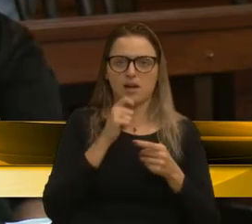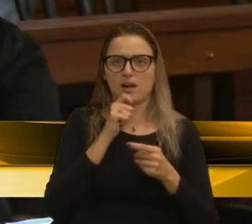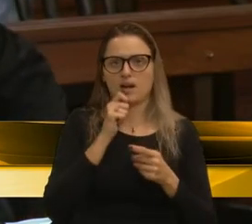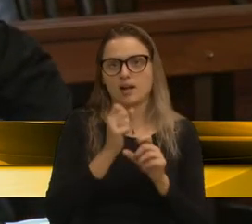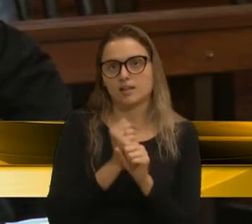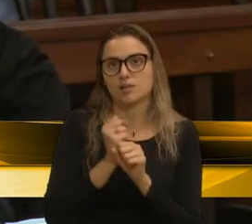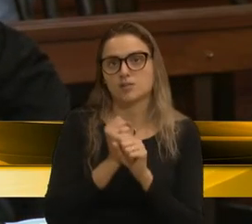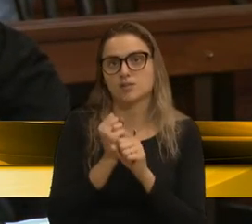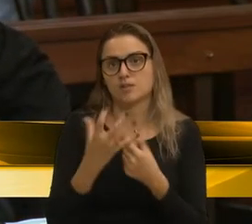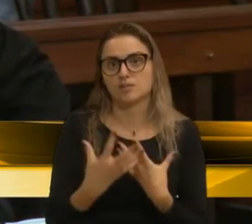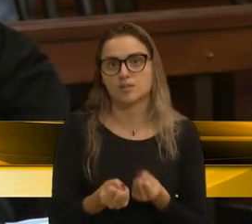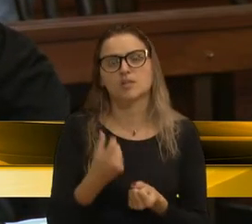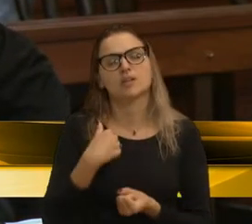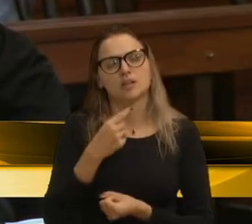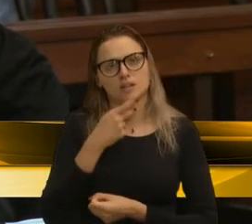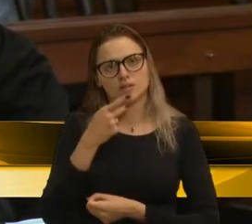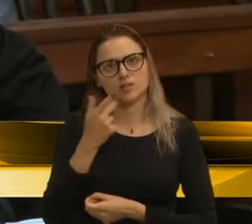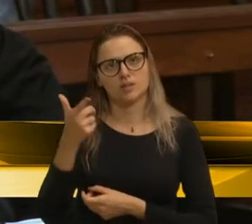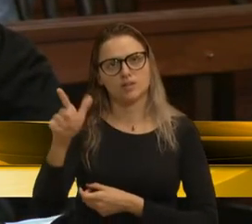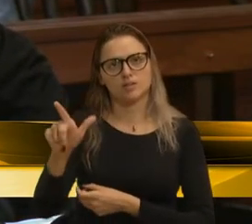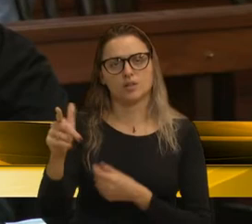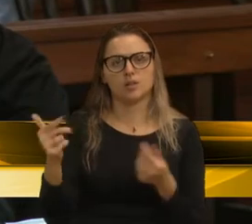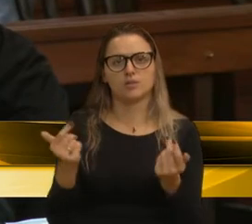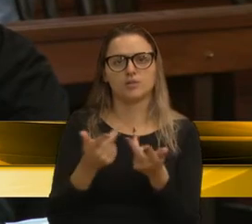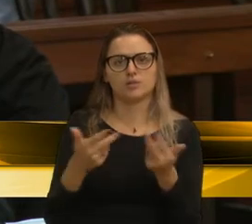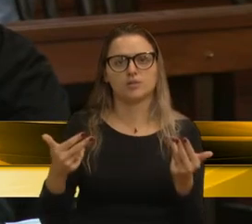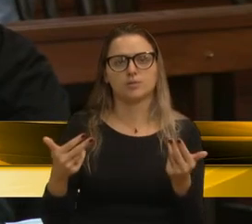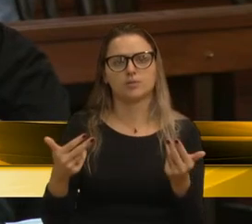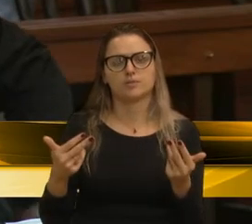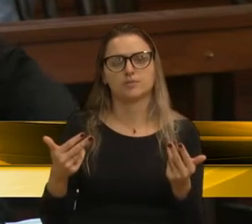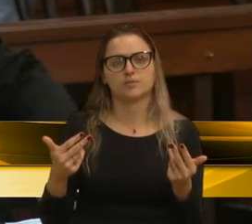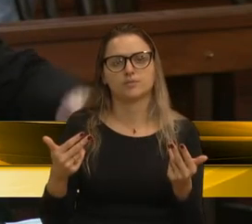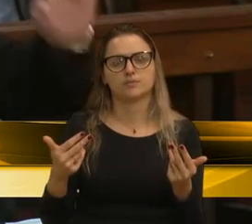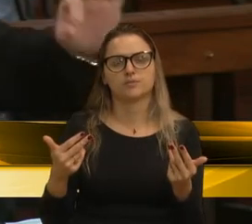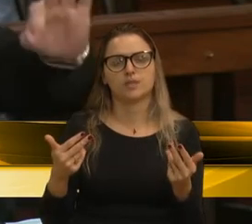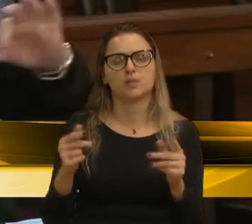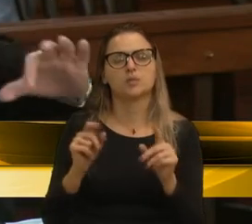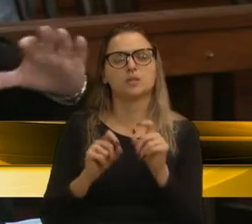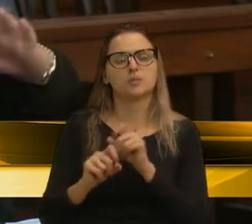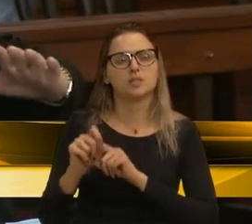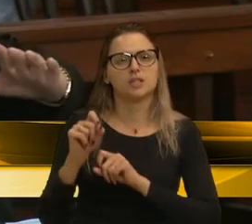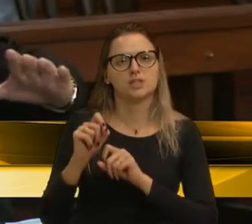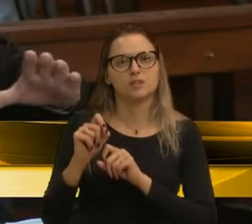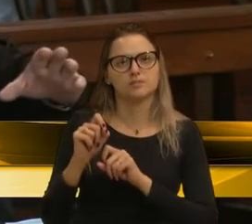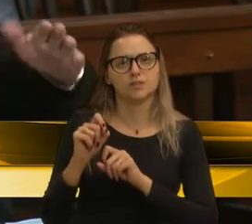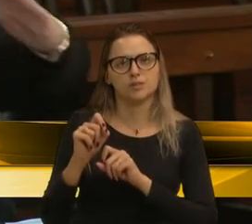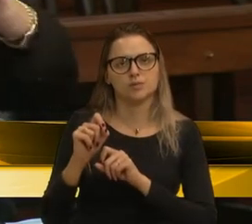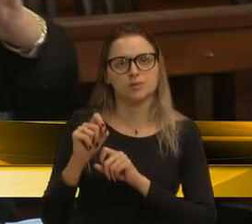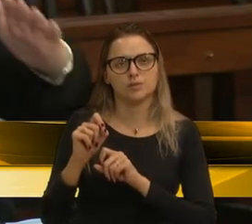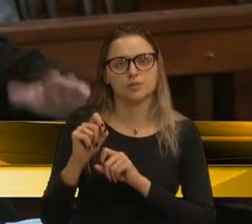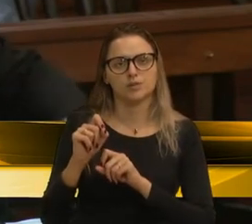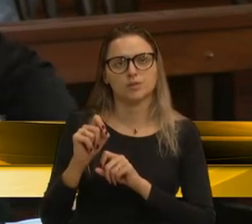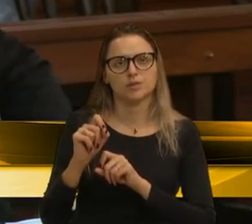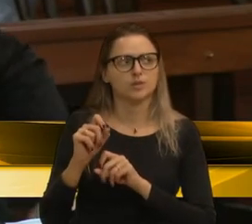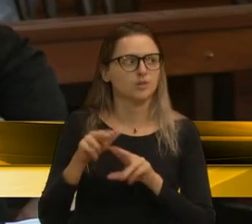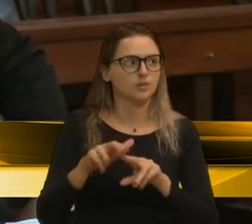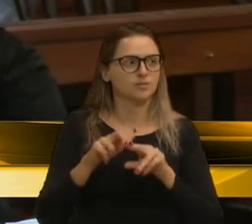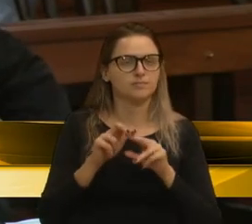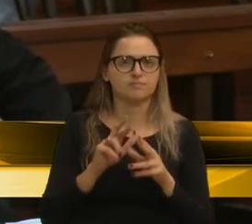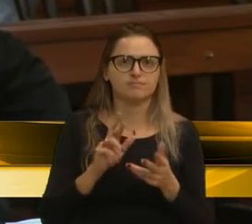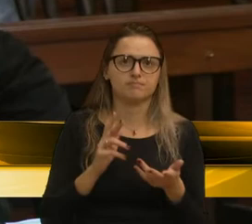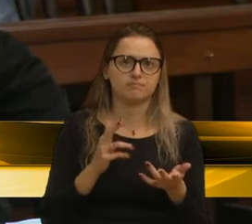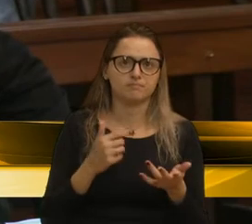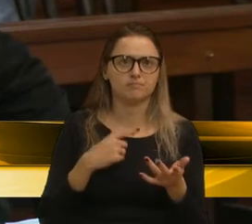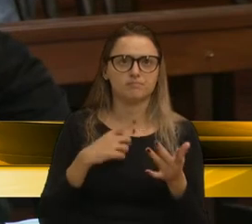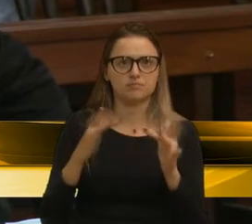diria outras coisas também, né, que além disso, dessa perseguição política pessoal a mim, em razão do vínculo que tenho